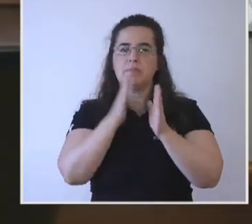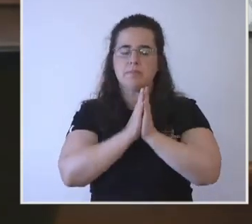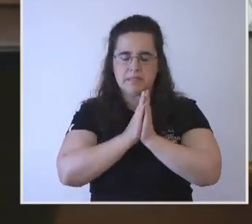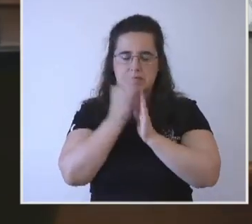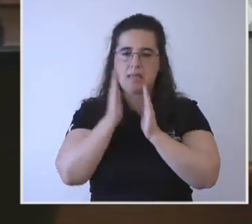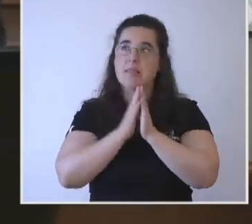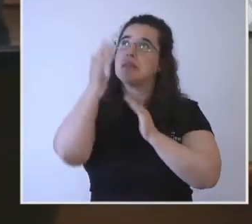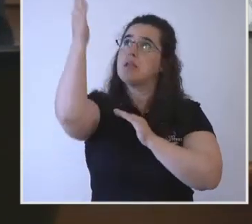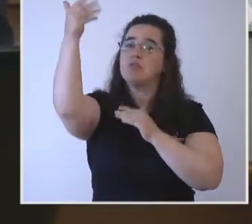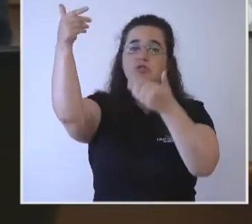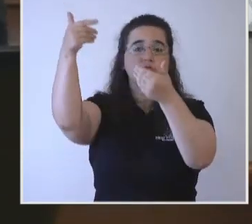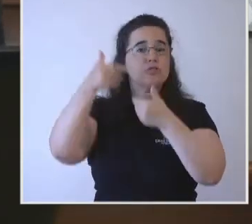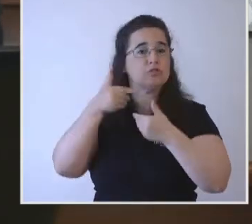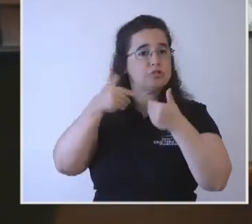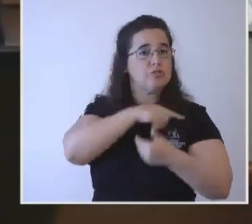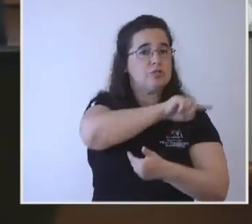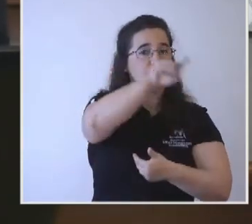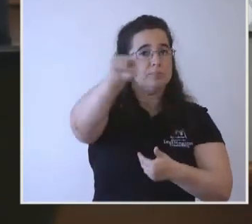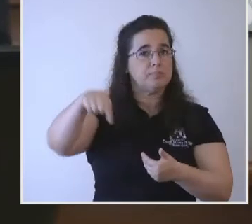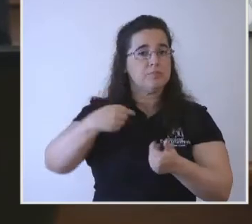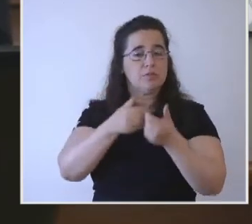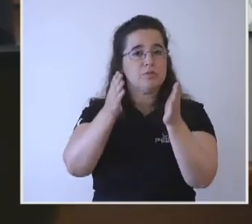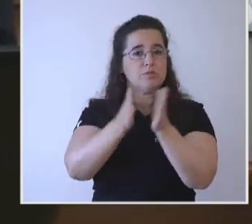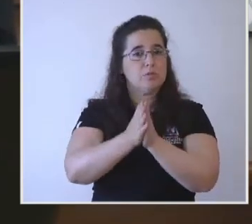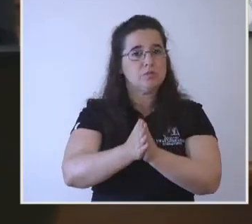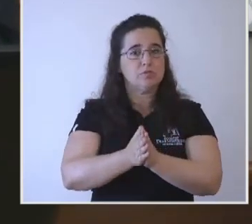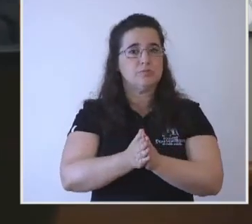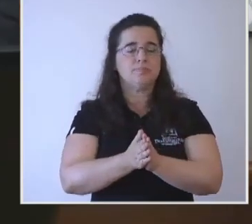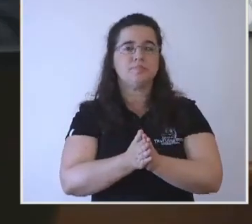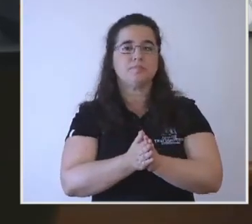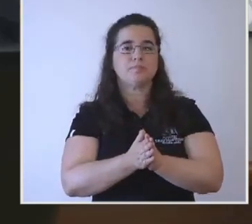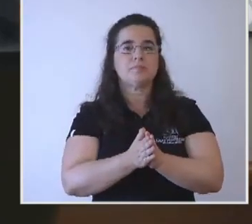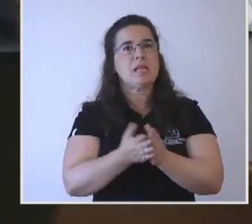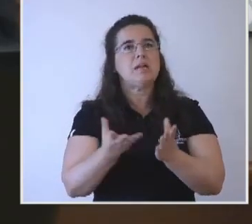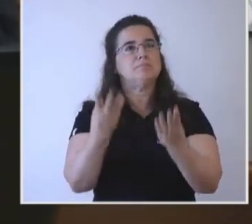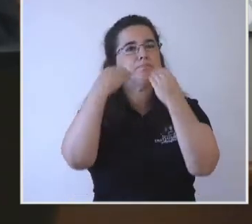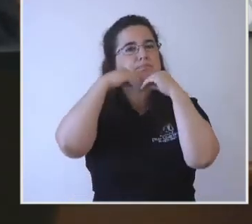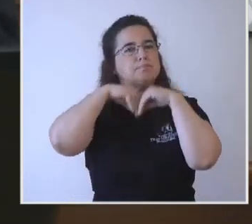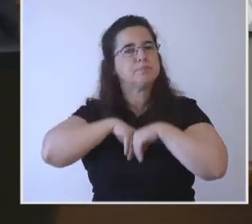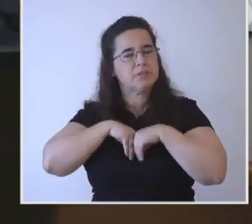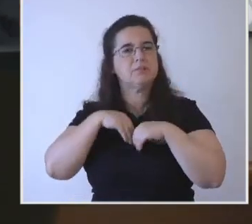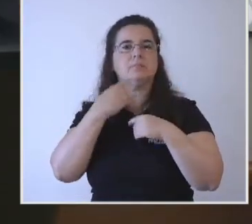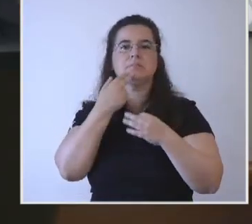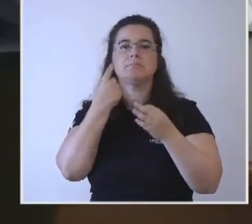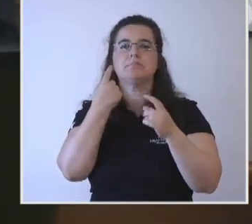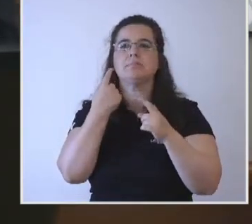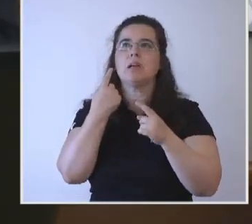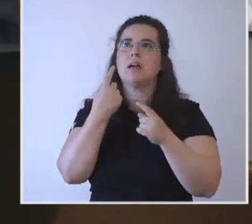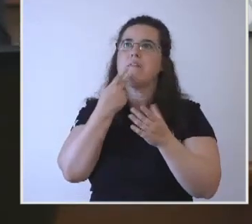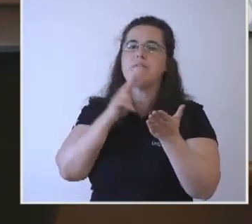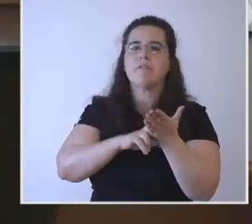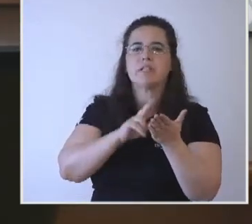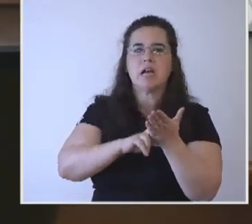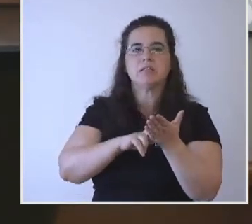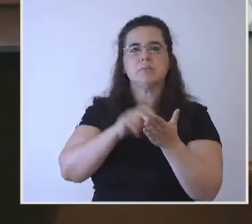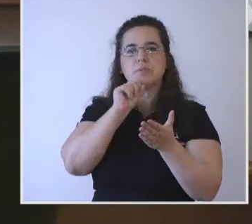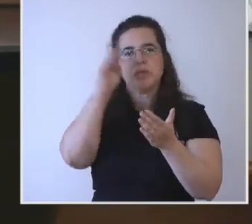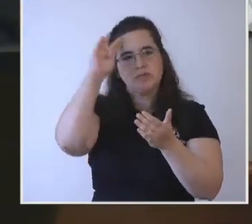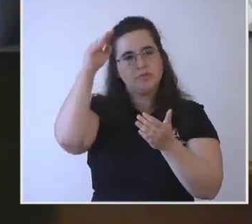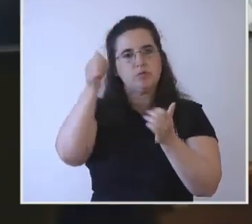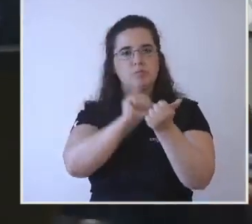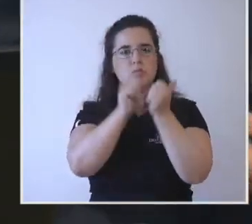ajude e nos ajude todos a interiorizar estas verdades, de tal forma que sejamos capazes de fazer mudanças nas nossas vidas.